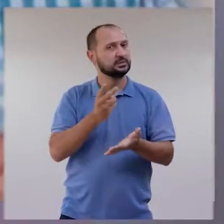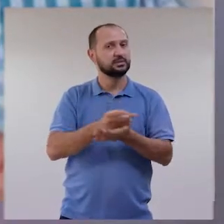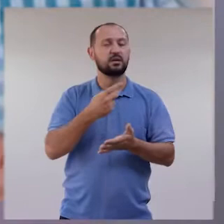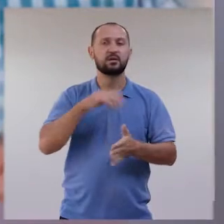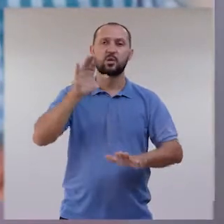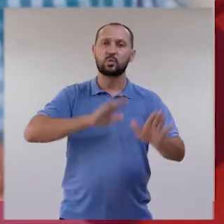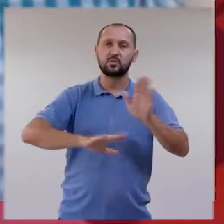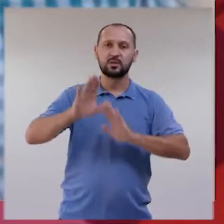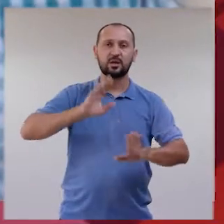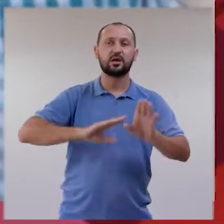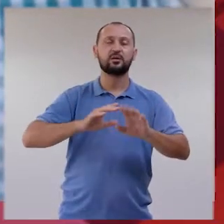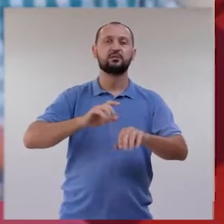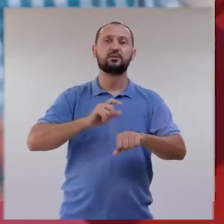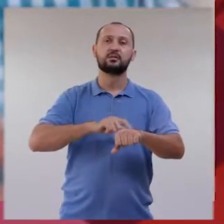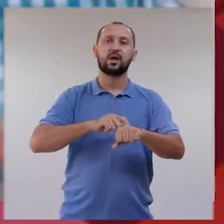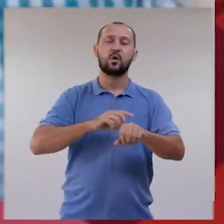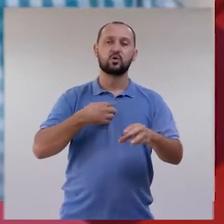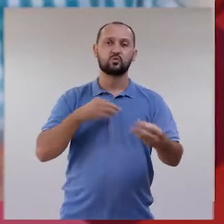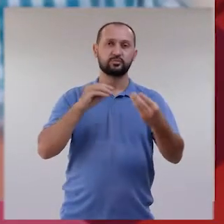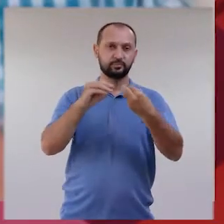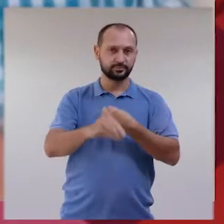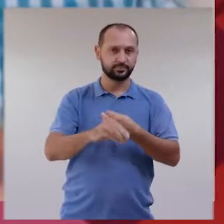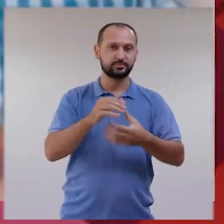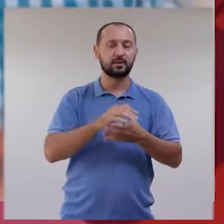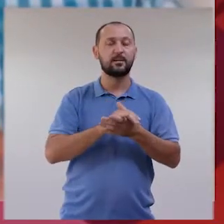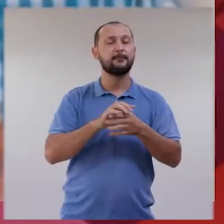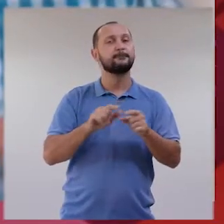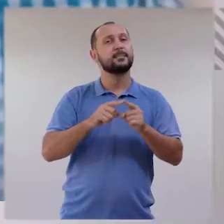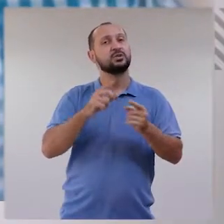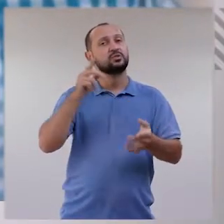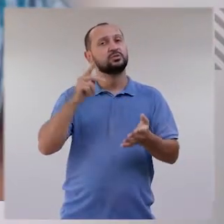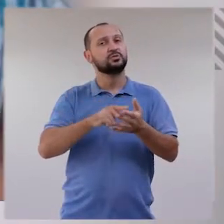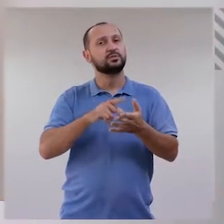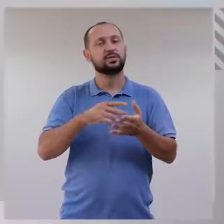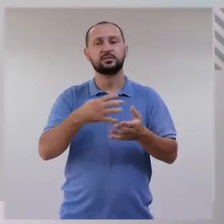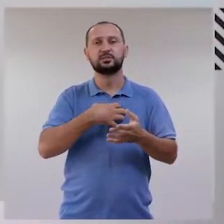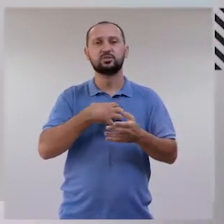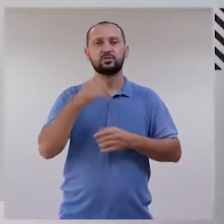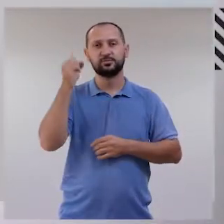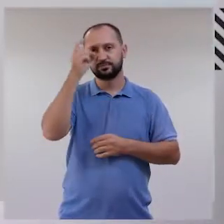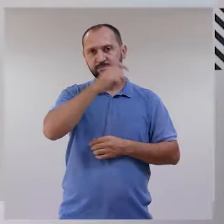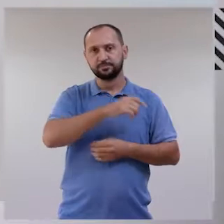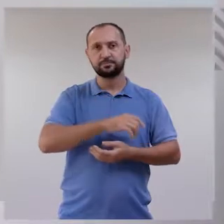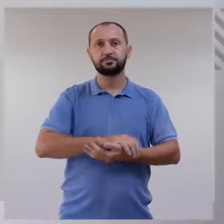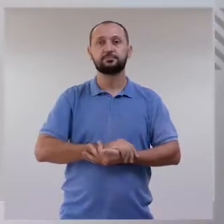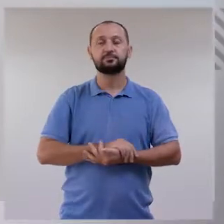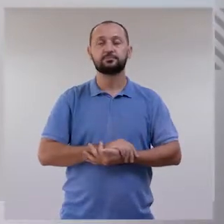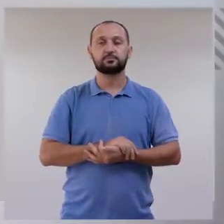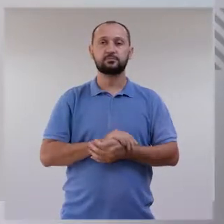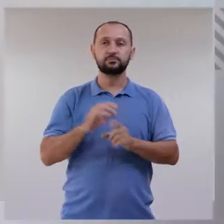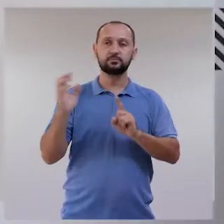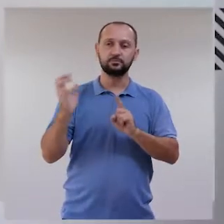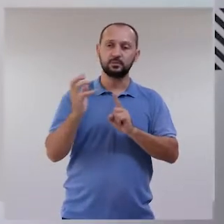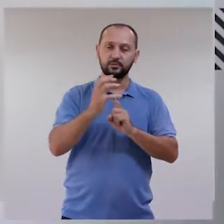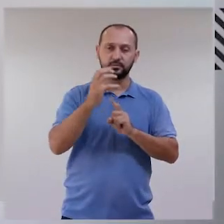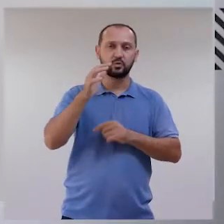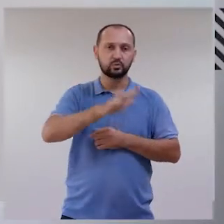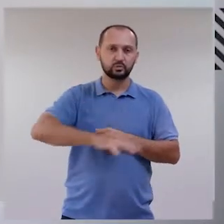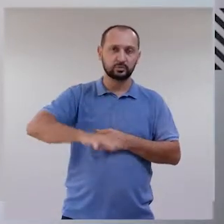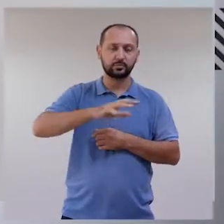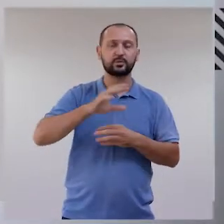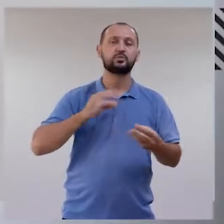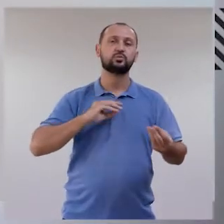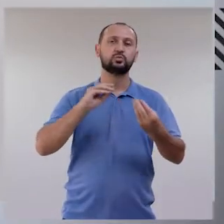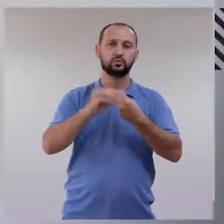aquele cuidado redobrado com o doador e o receptor, mas acabou que dificultou e realmente ele afetou